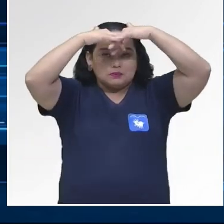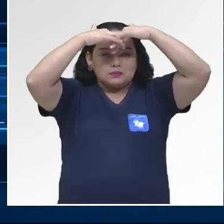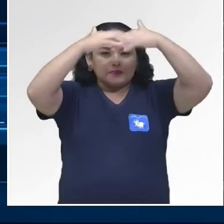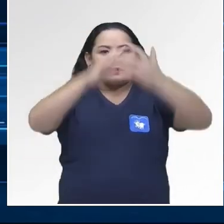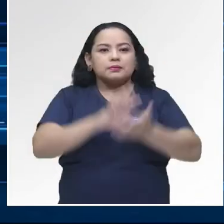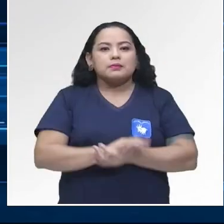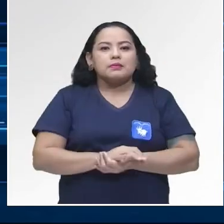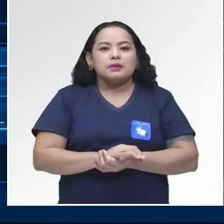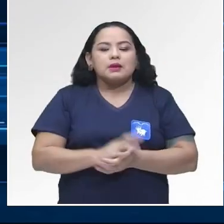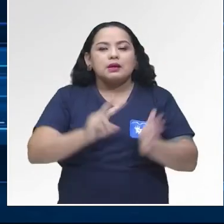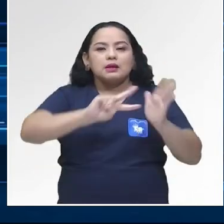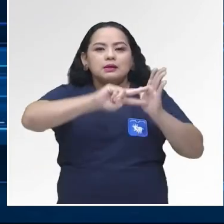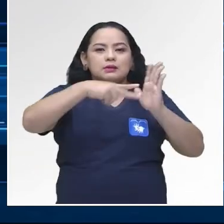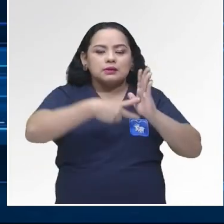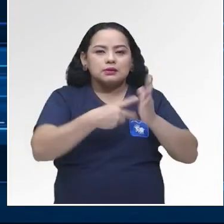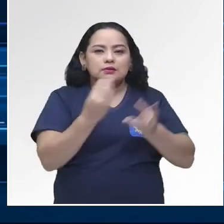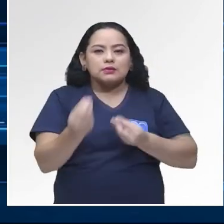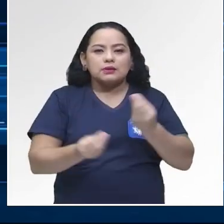ou seja,